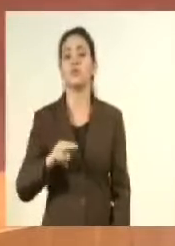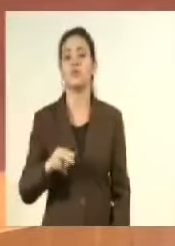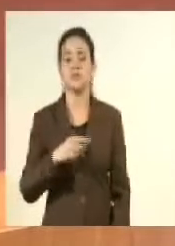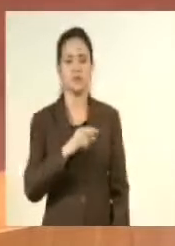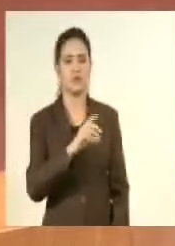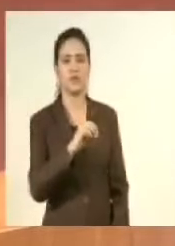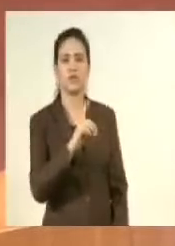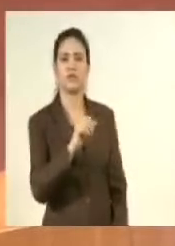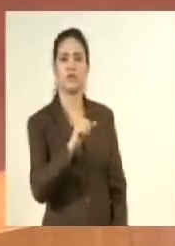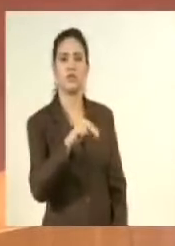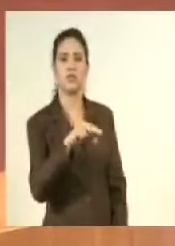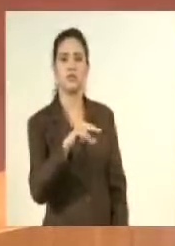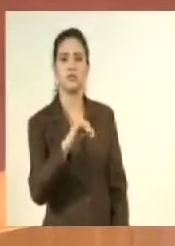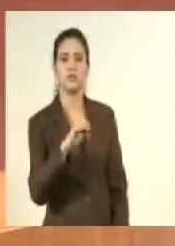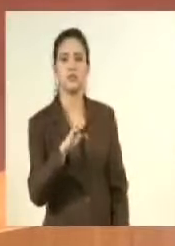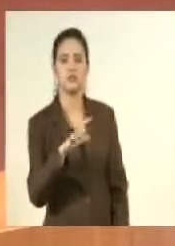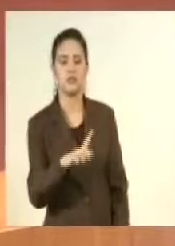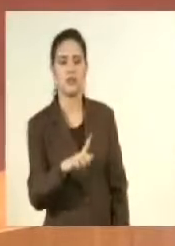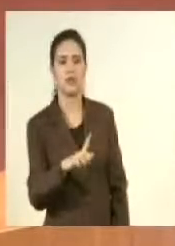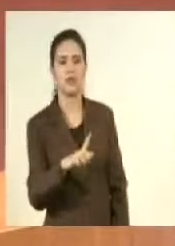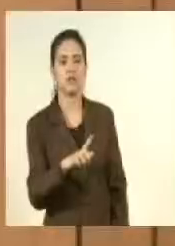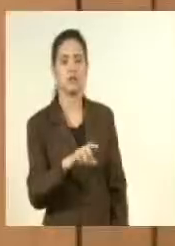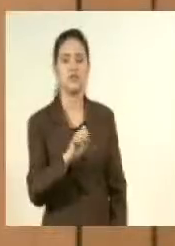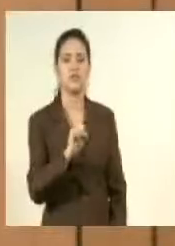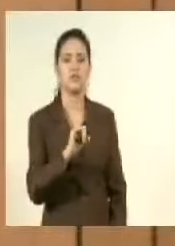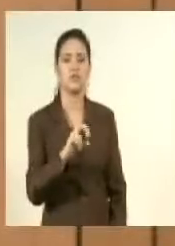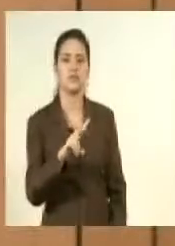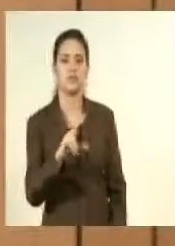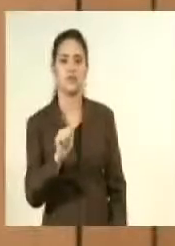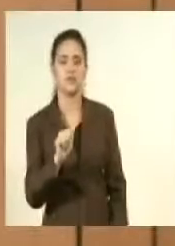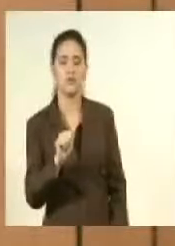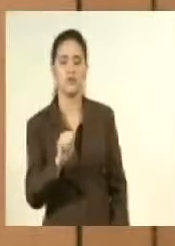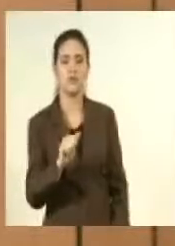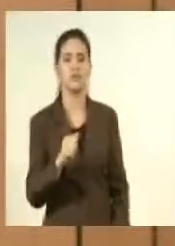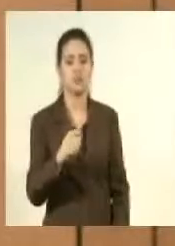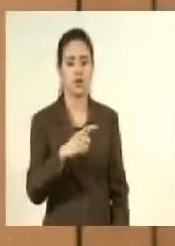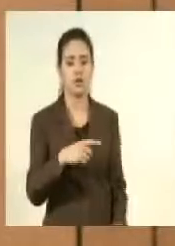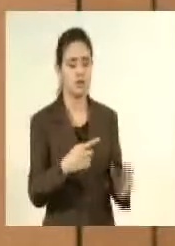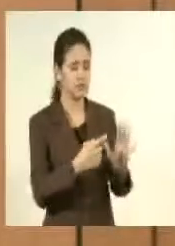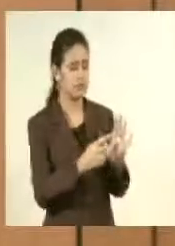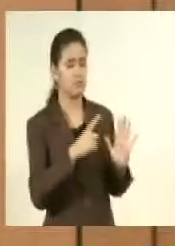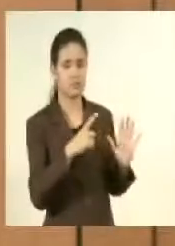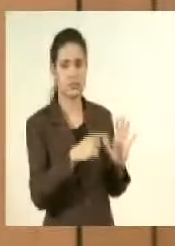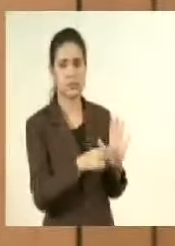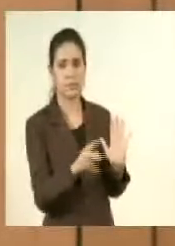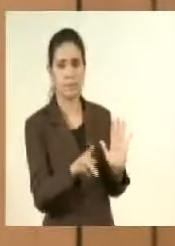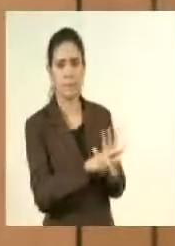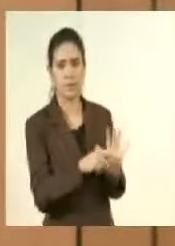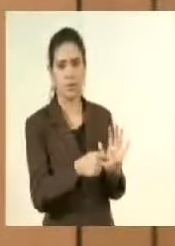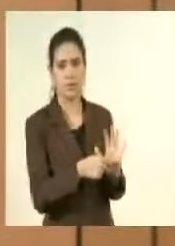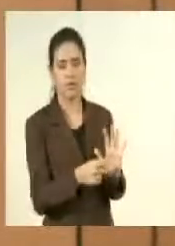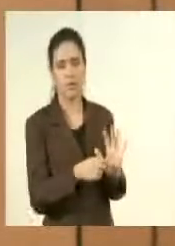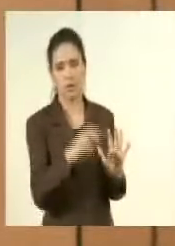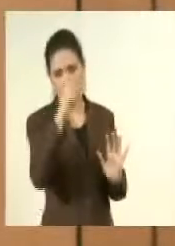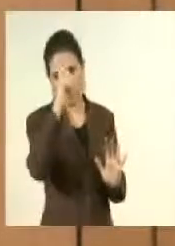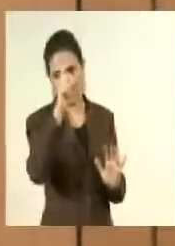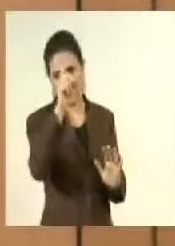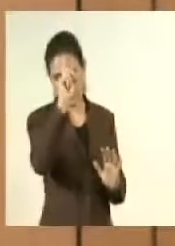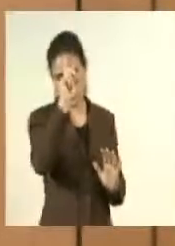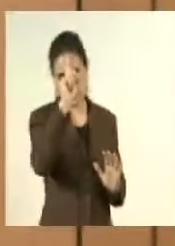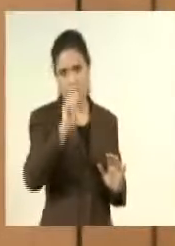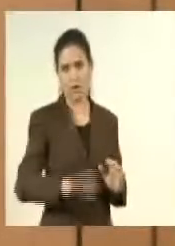aqui relatado, papel timbrado do Hospital Macro-Regional de